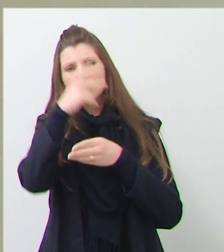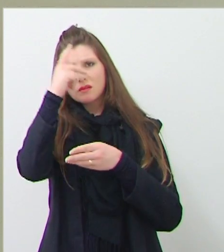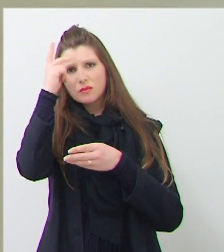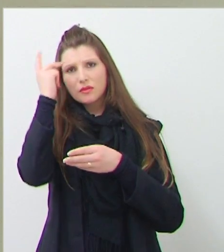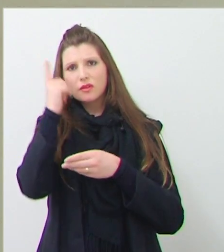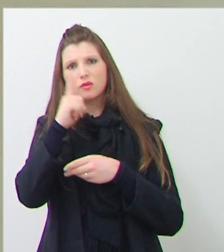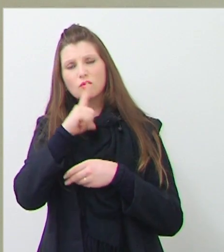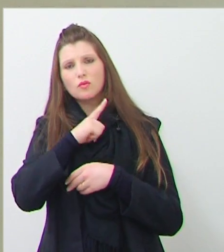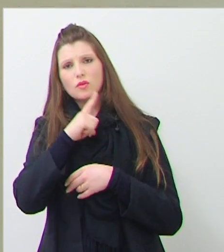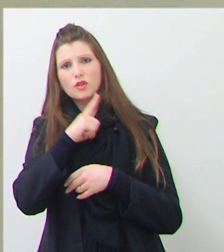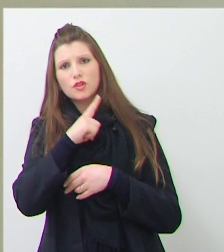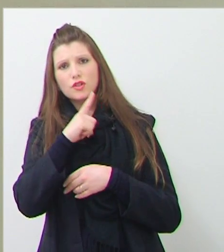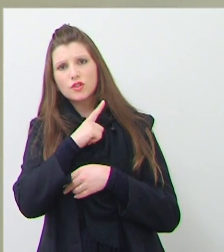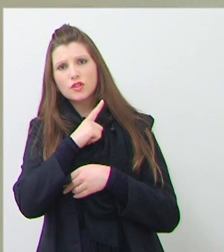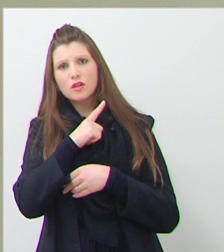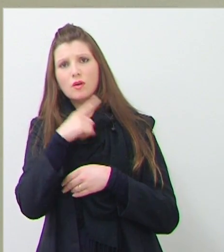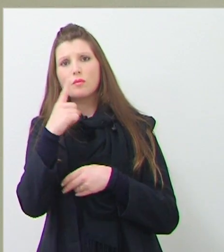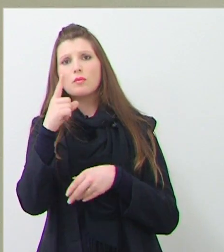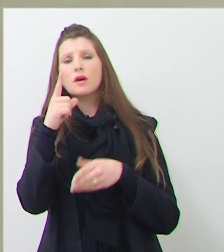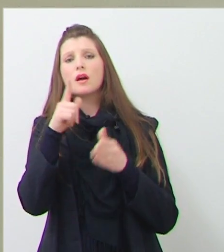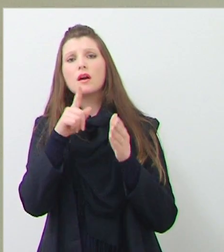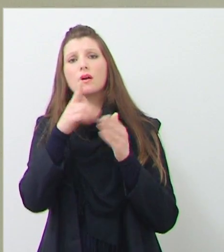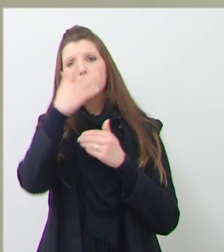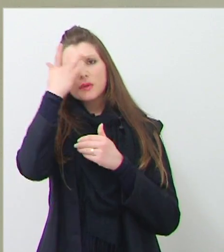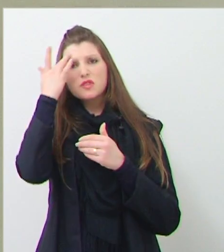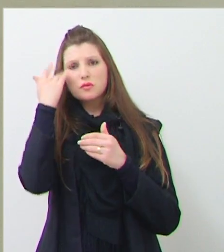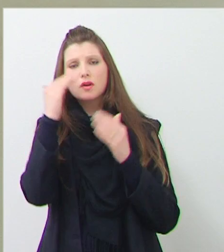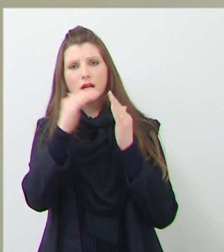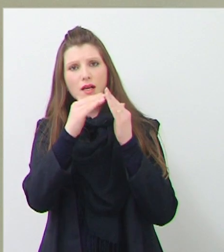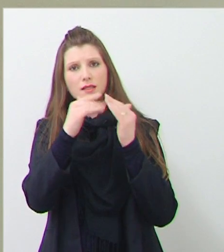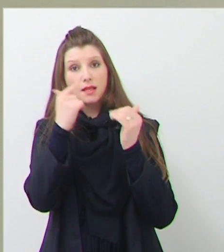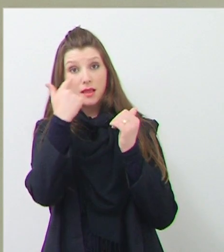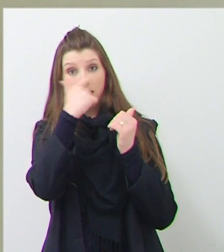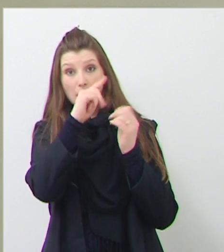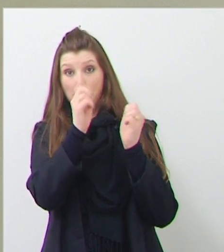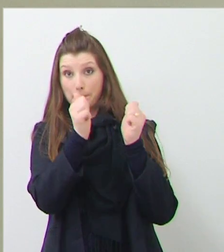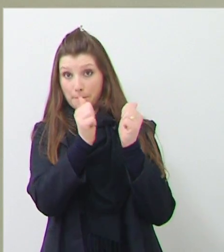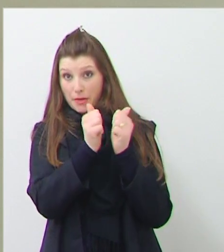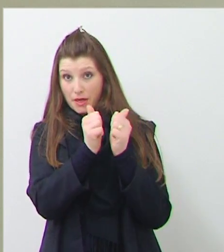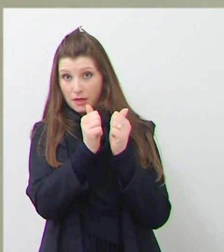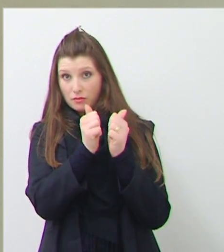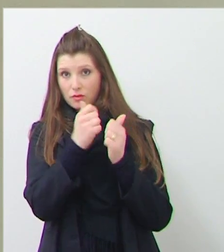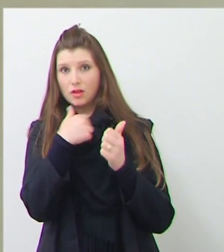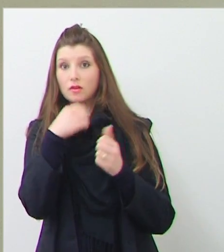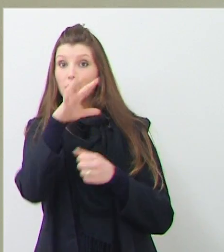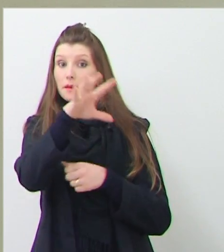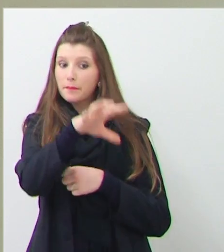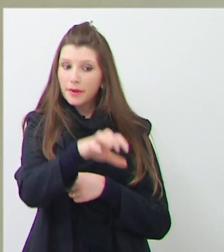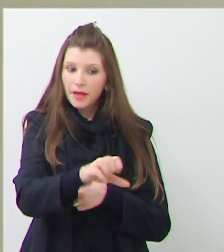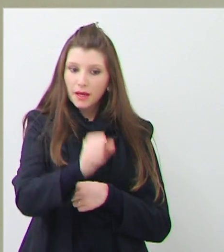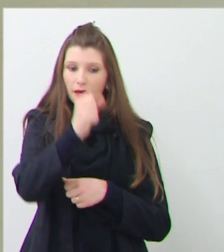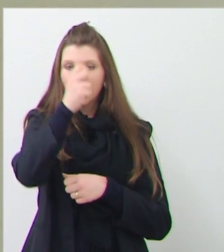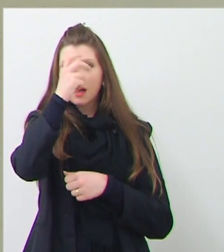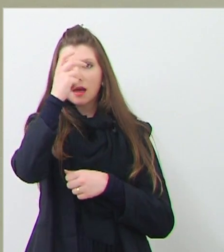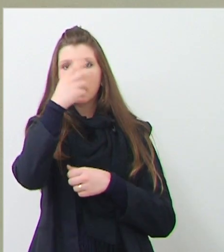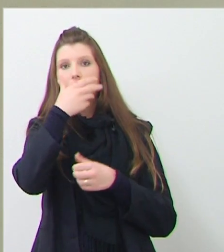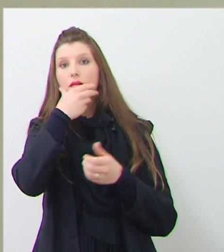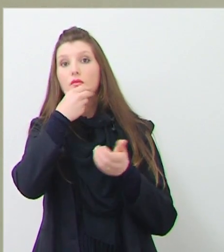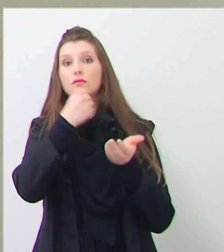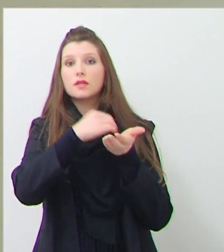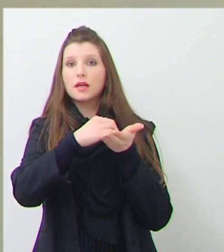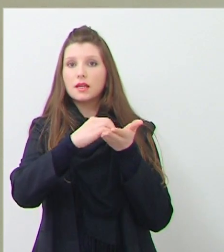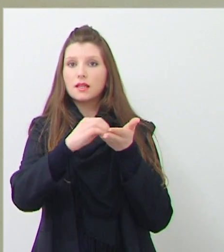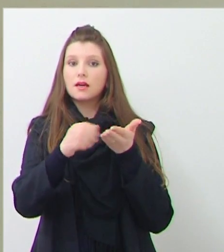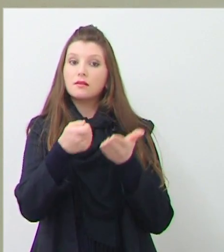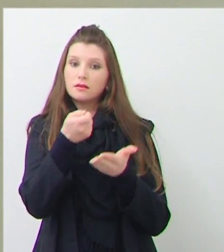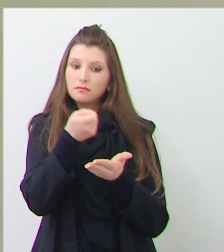que cobrou do prefeito na minha frente, que é algum morador dali. O prefeito disse, não, vou ter que pegar o secretário e dar uma apertada nele para ver se a coisa anda lá.